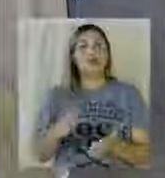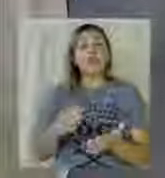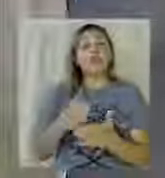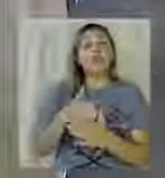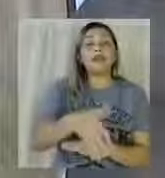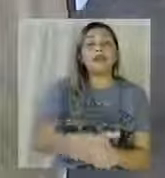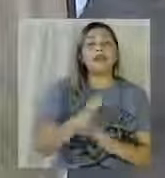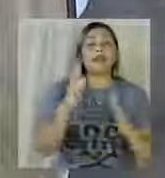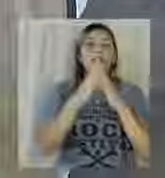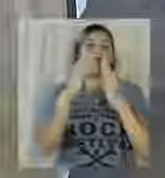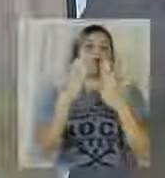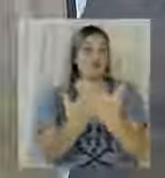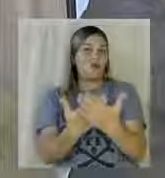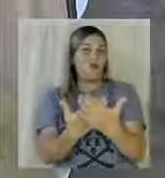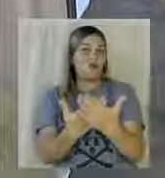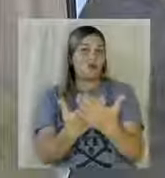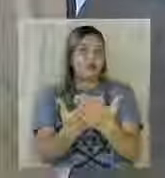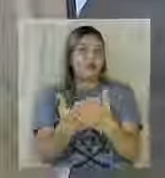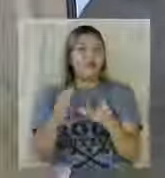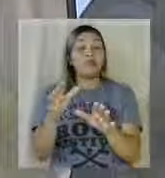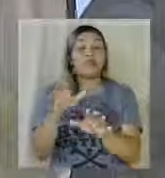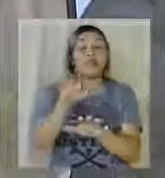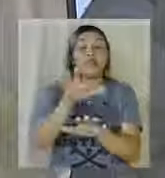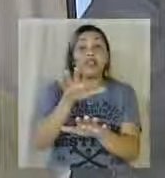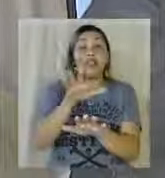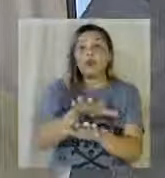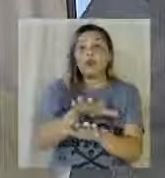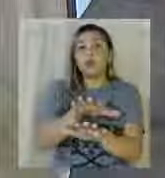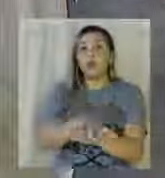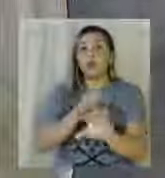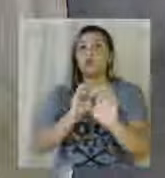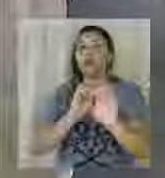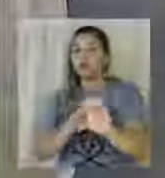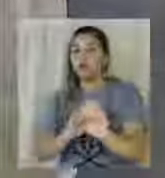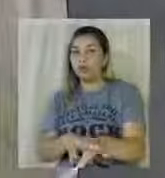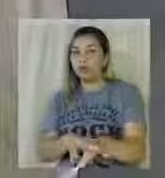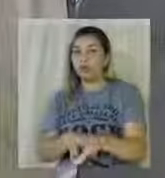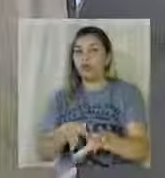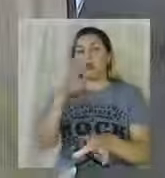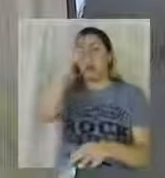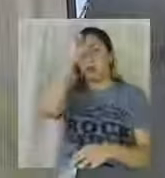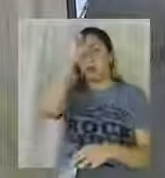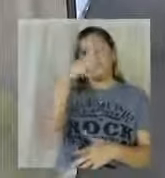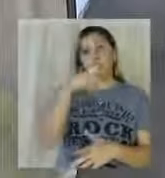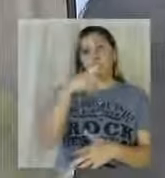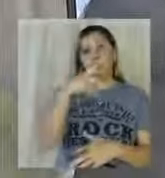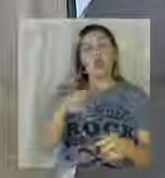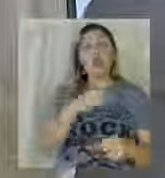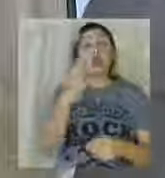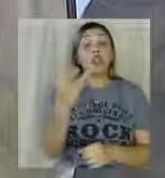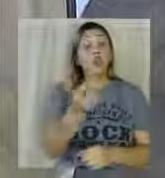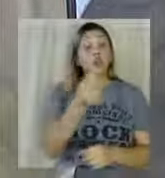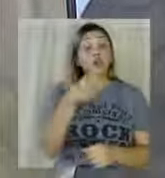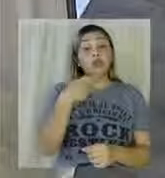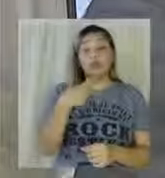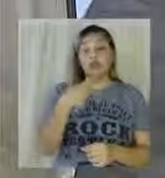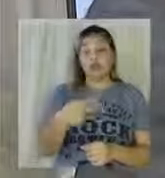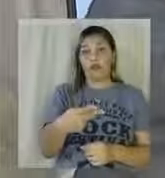e ele é incluso dentro do processo de ensino e de aprendizagem. Todas as falas aqui